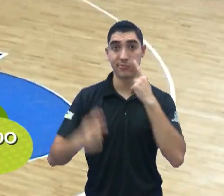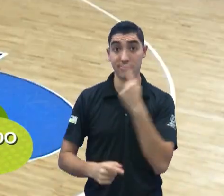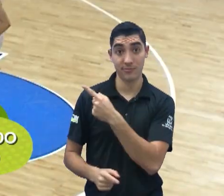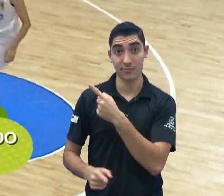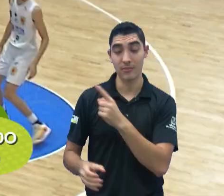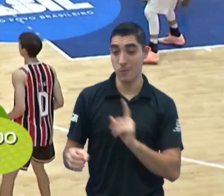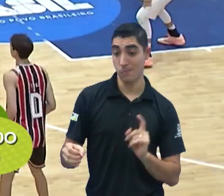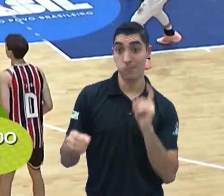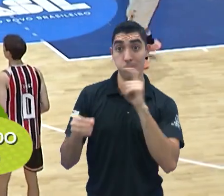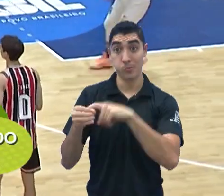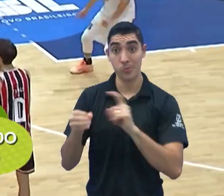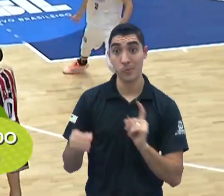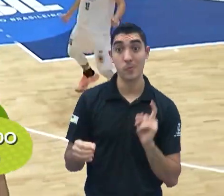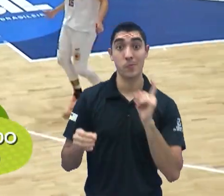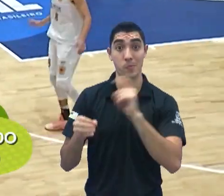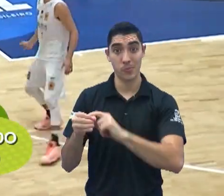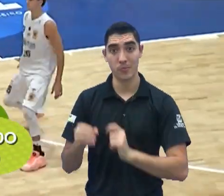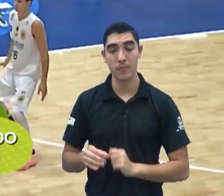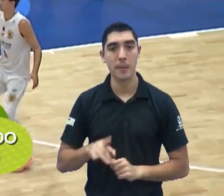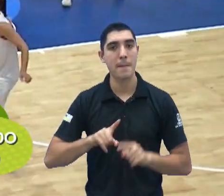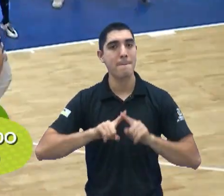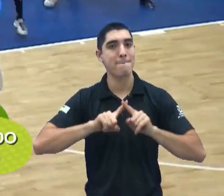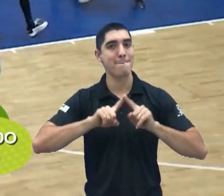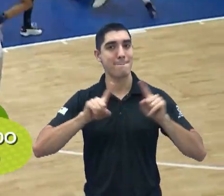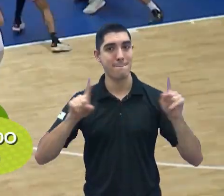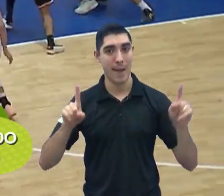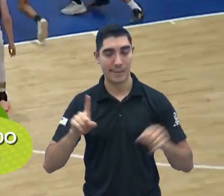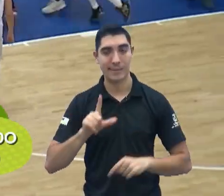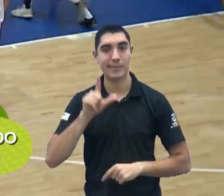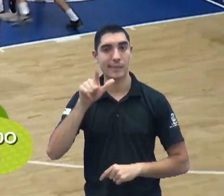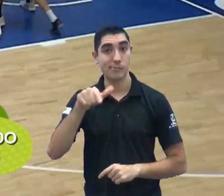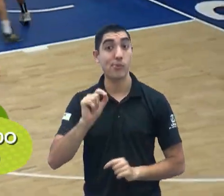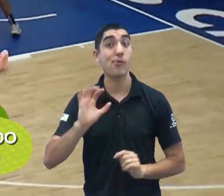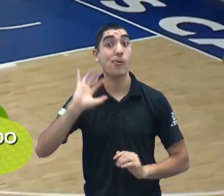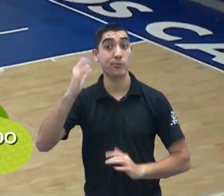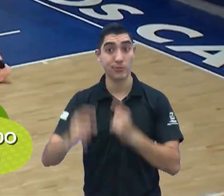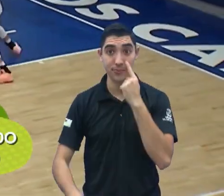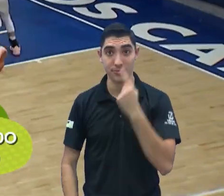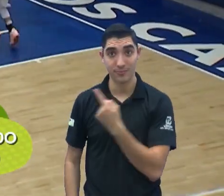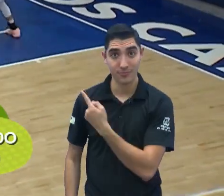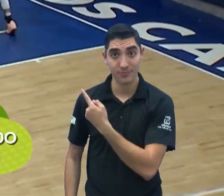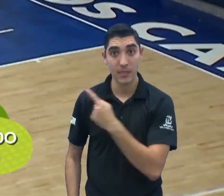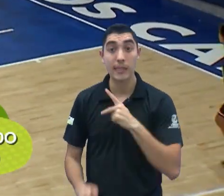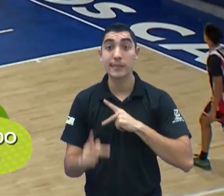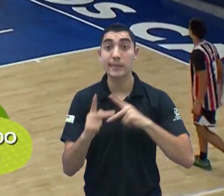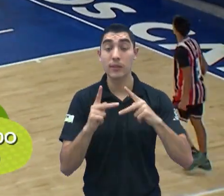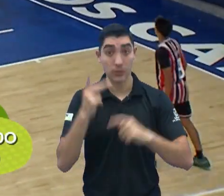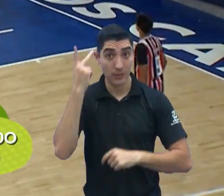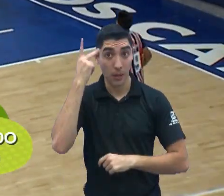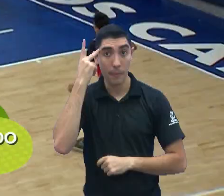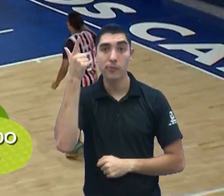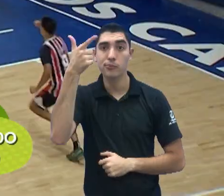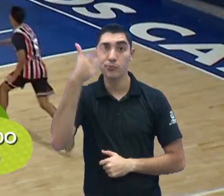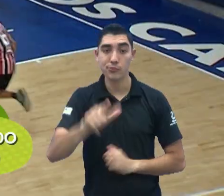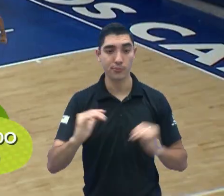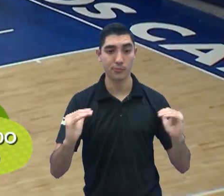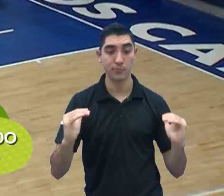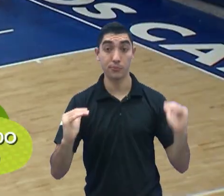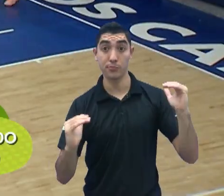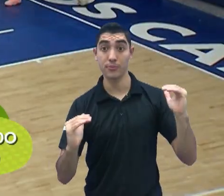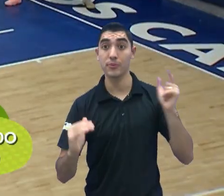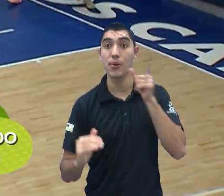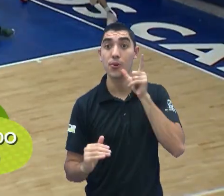2 à frente. Mas a emoção ainda estava por vir. O tricolor virou de novo o placar com pouco mais de 1 minuto no